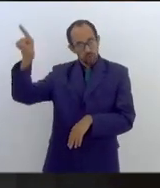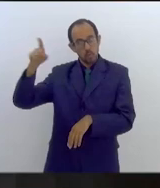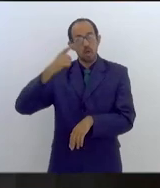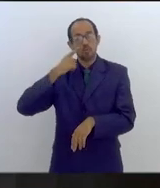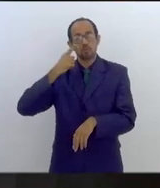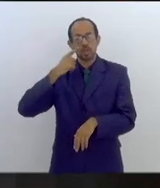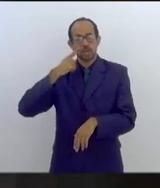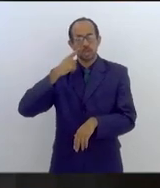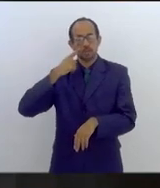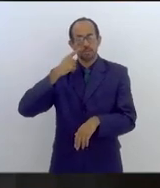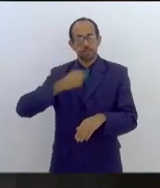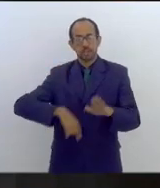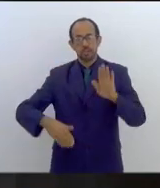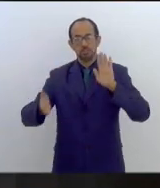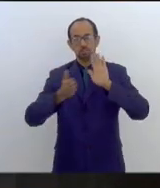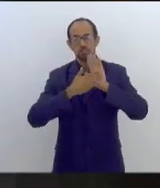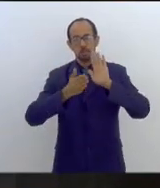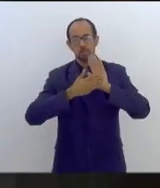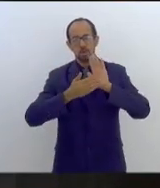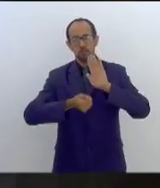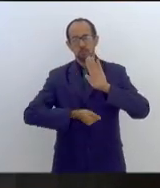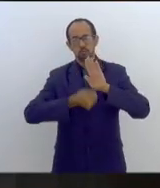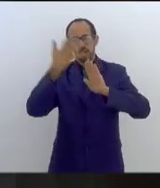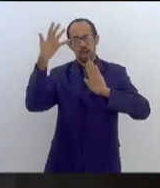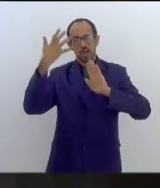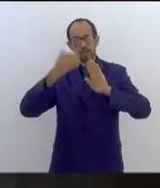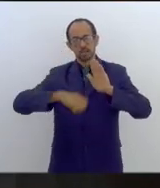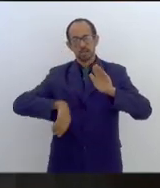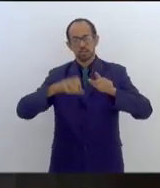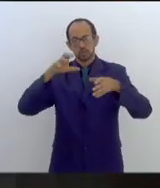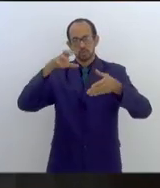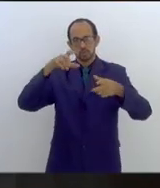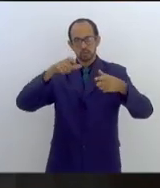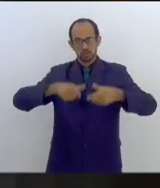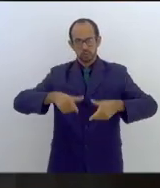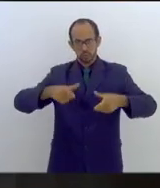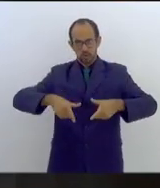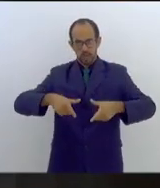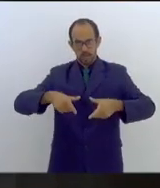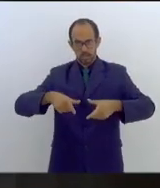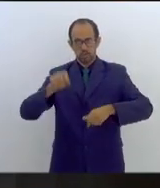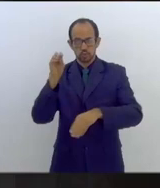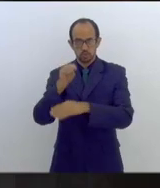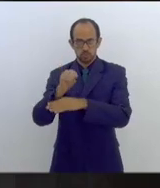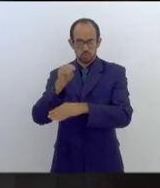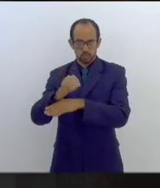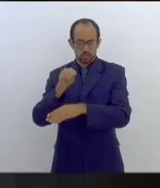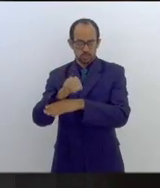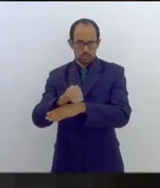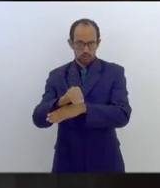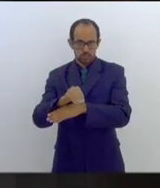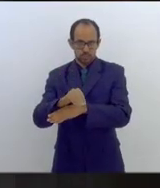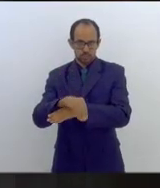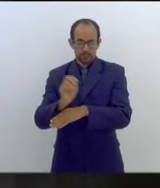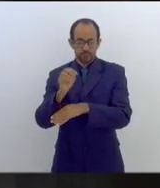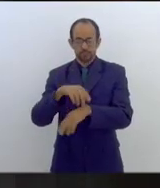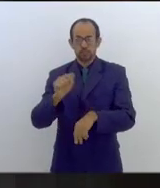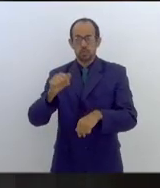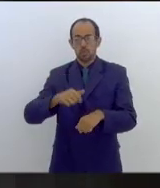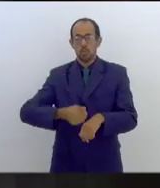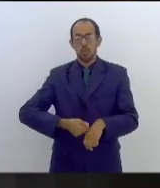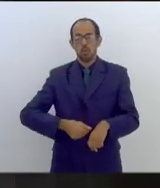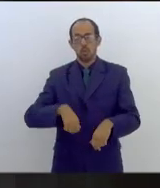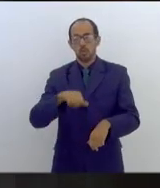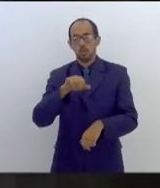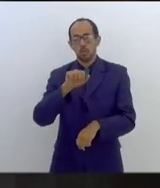eles propõem muitas unidades de conservação. Um dos grandes montanhistas escaladores do Rio de Janeiro,